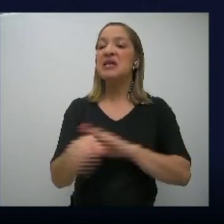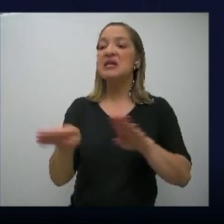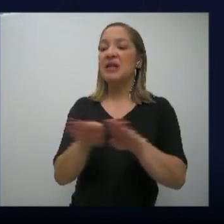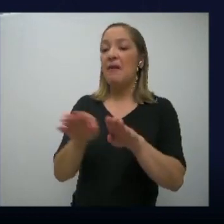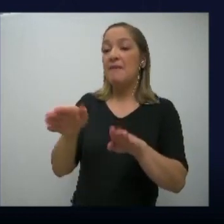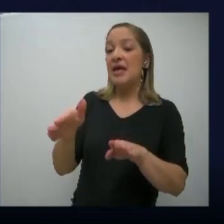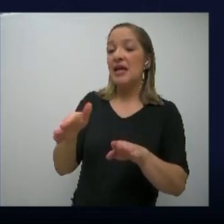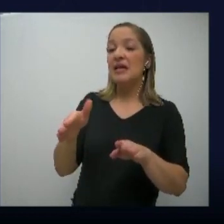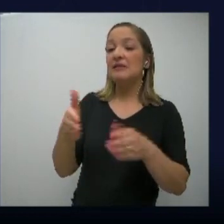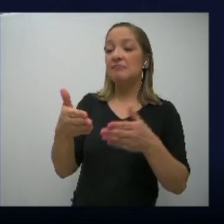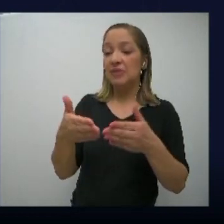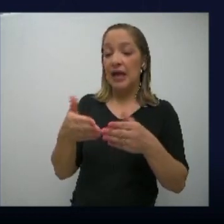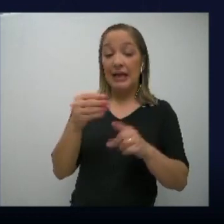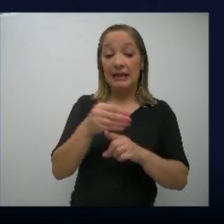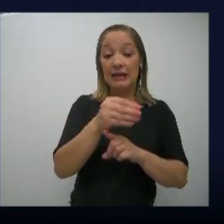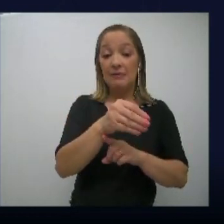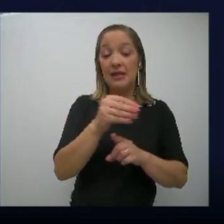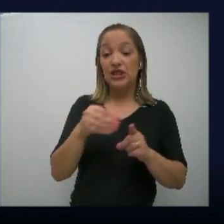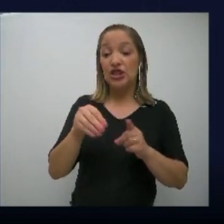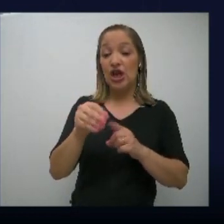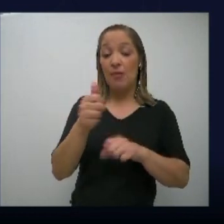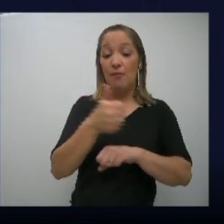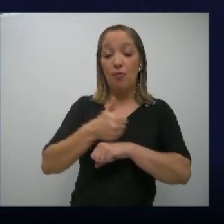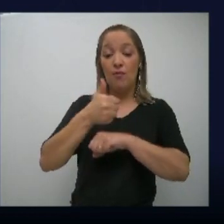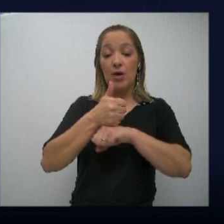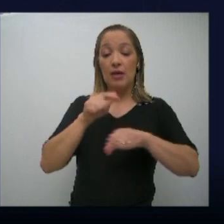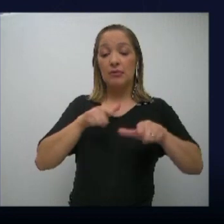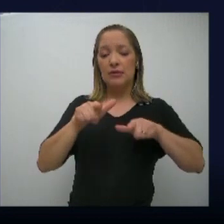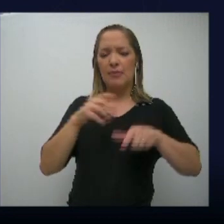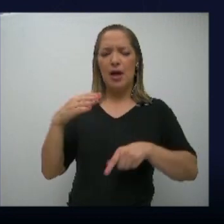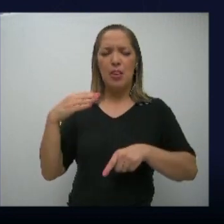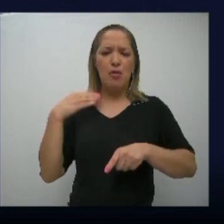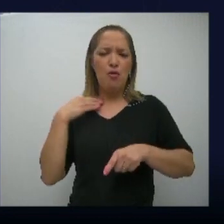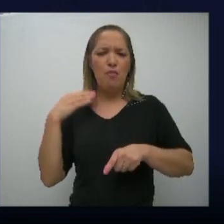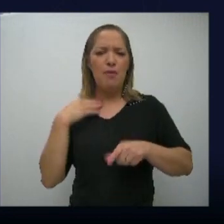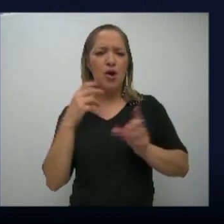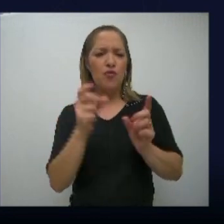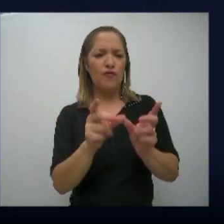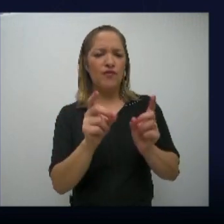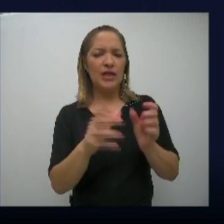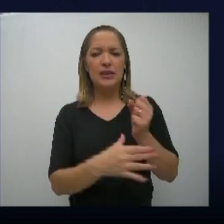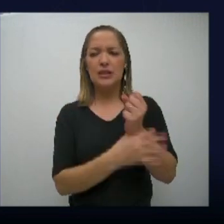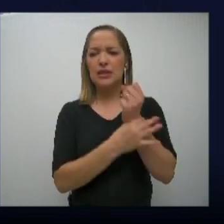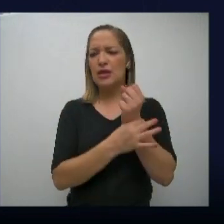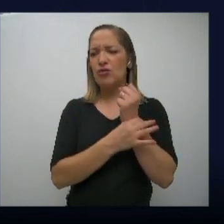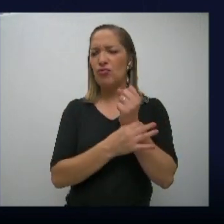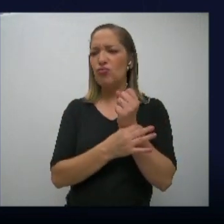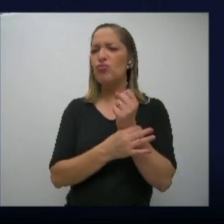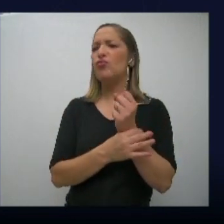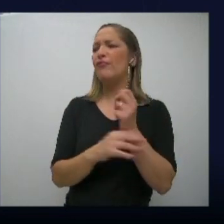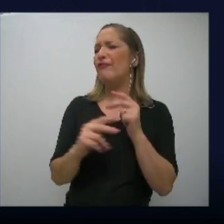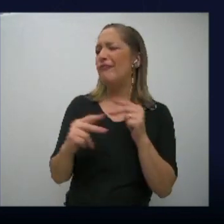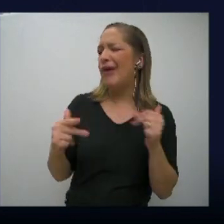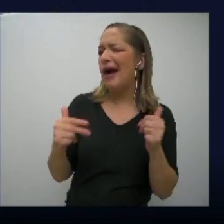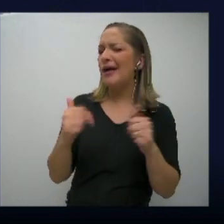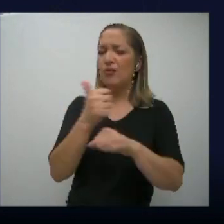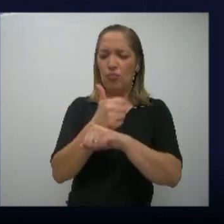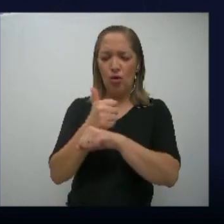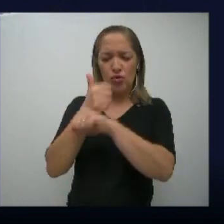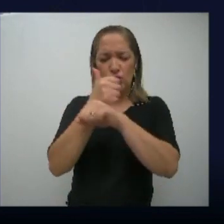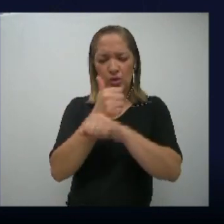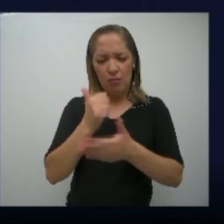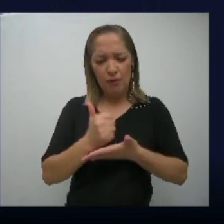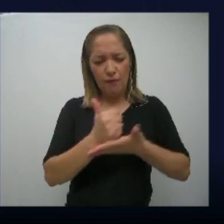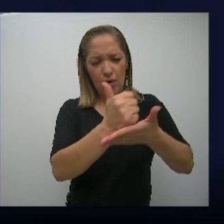dos profissionais que trabalham é alguns bancos das corretoras existem um DNA de profissionalização de também